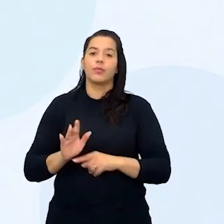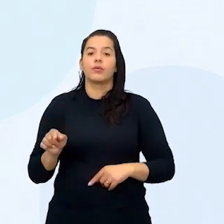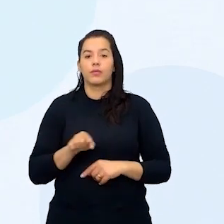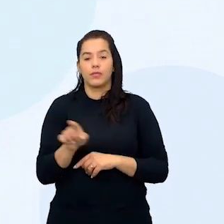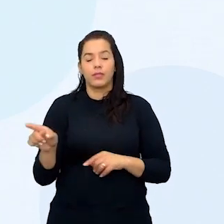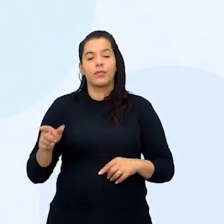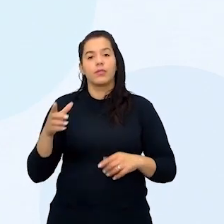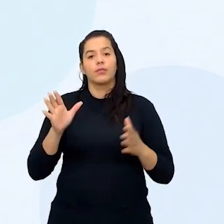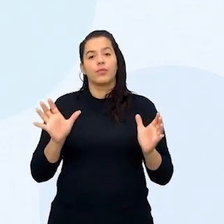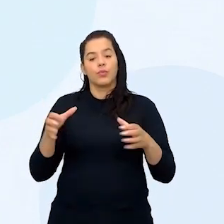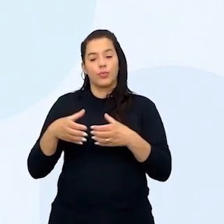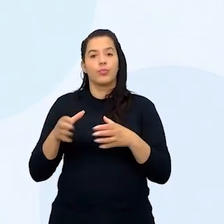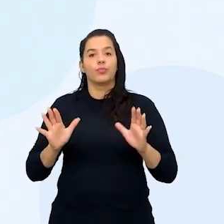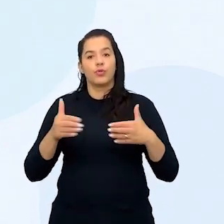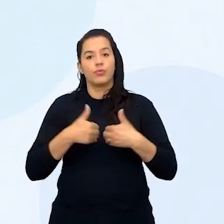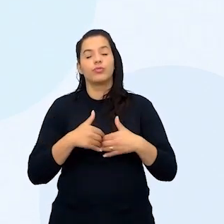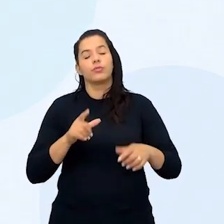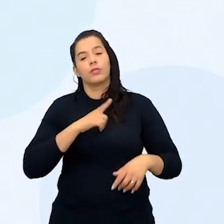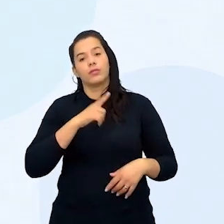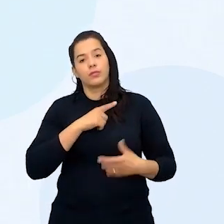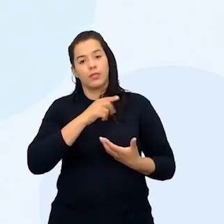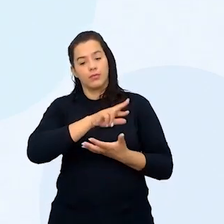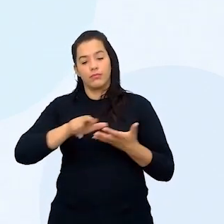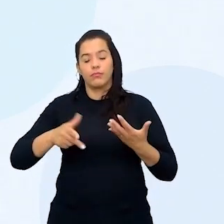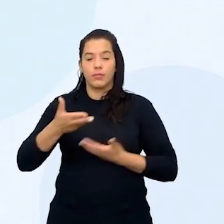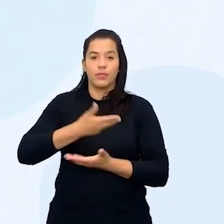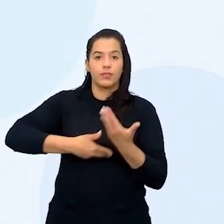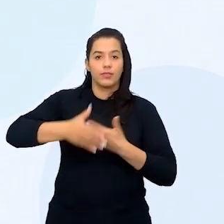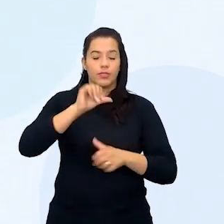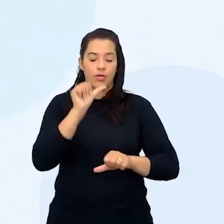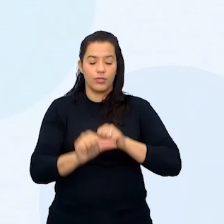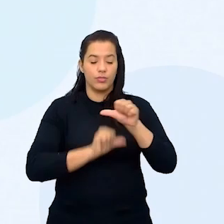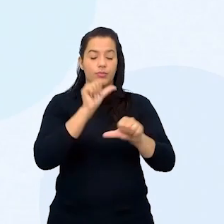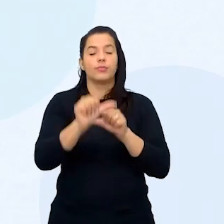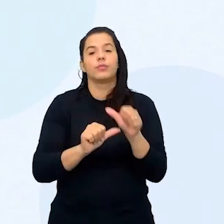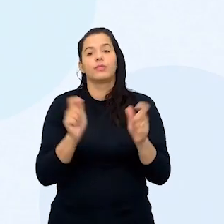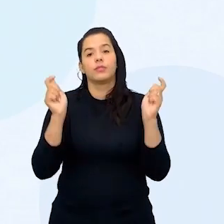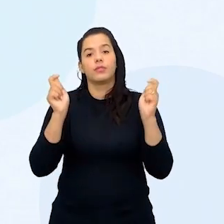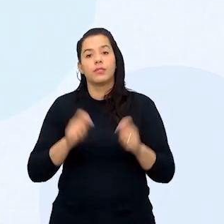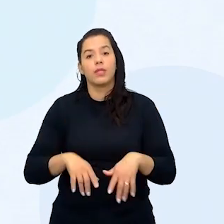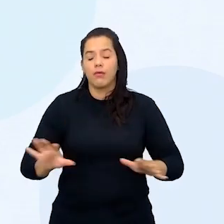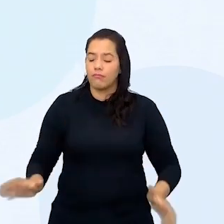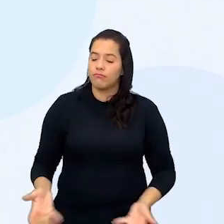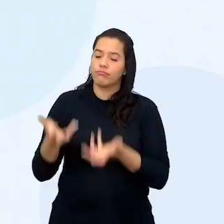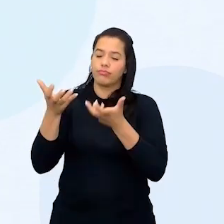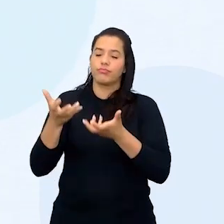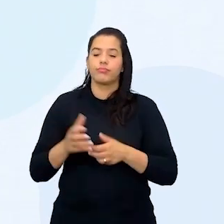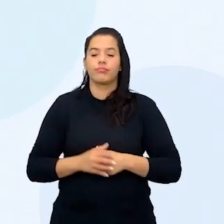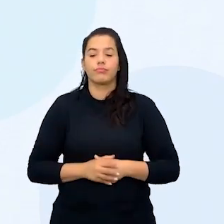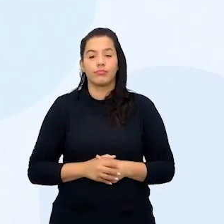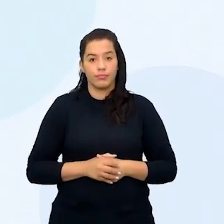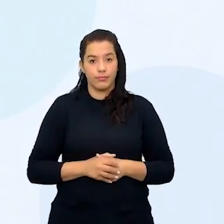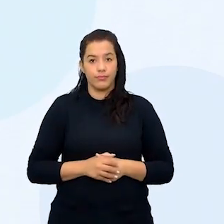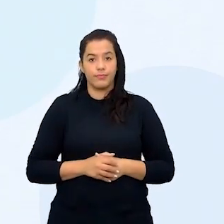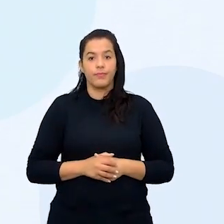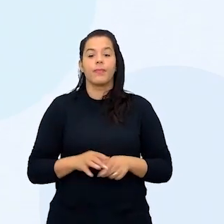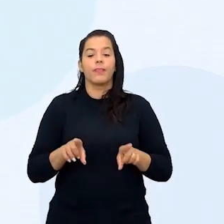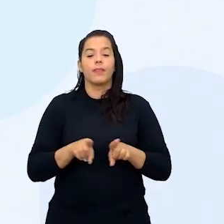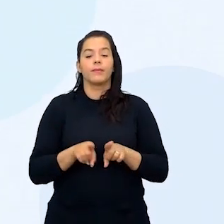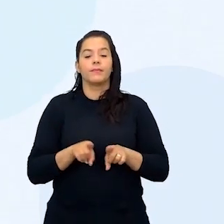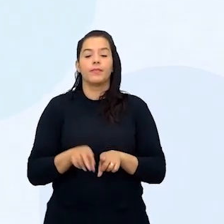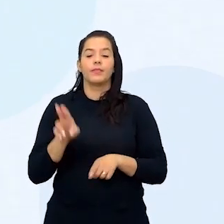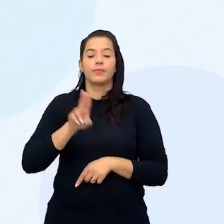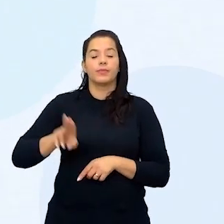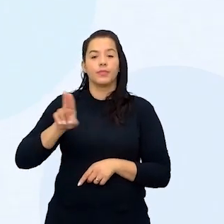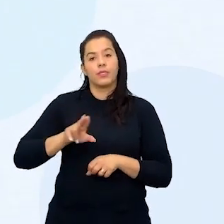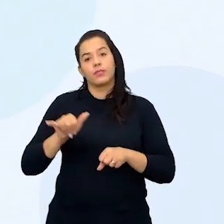gente ofereça, então, essa possibilidade de troca e de mudança, mas com intencionalidade, tá? Utilizada em